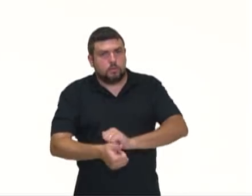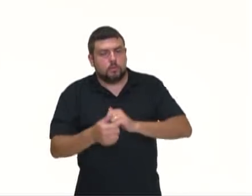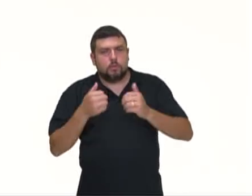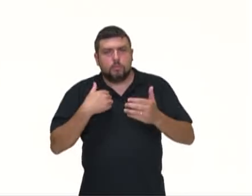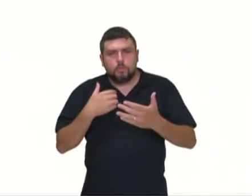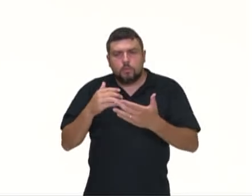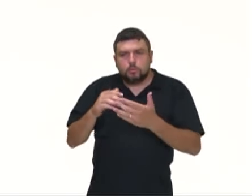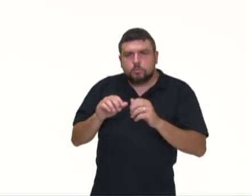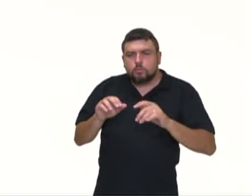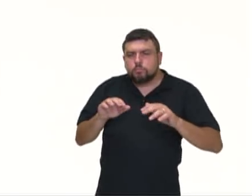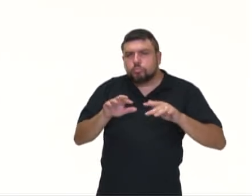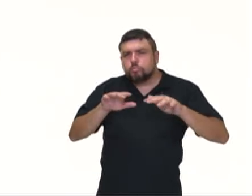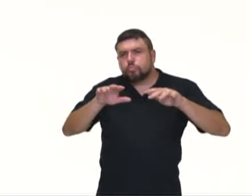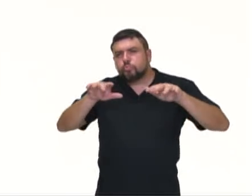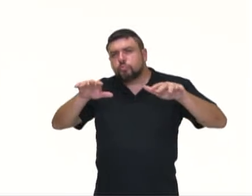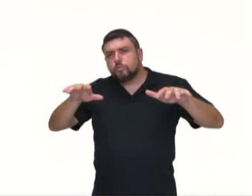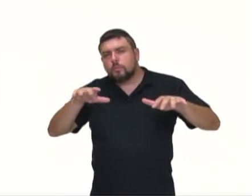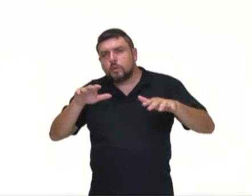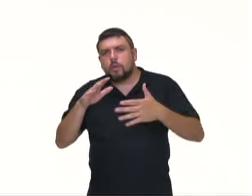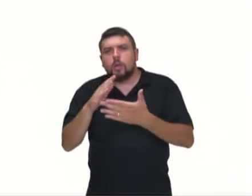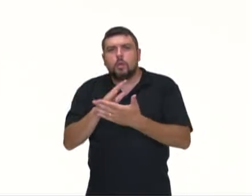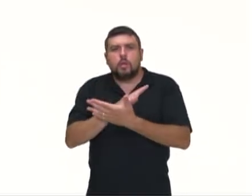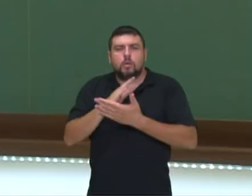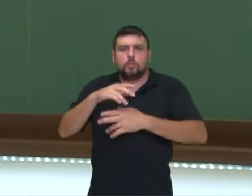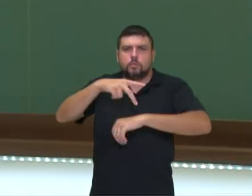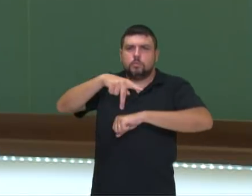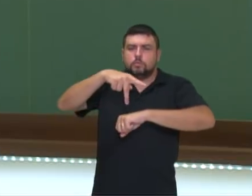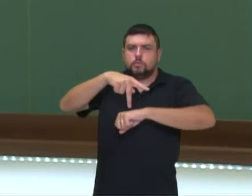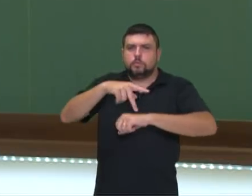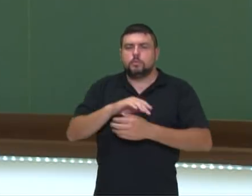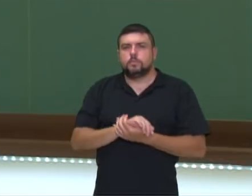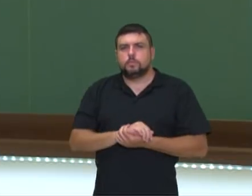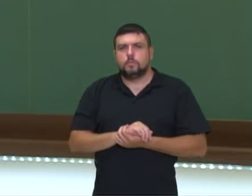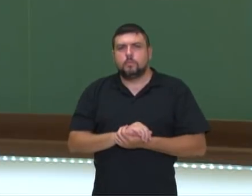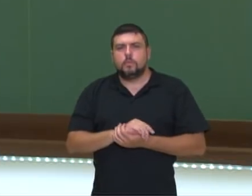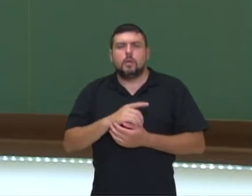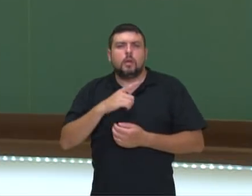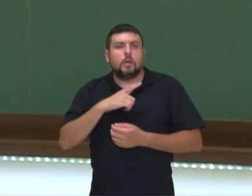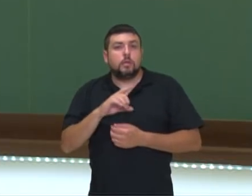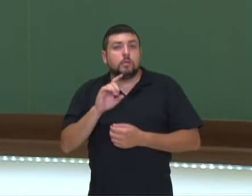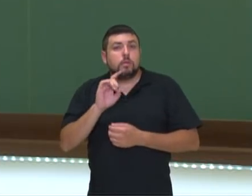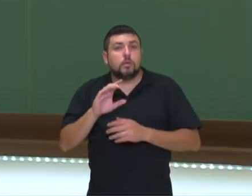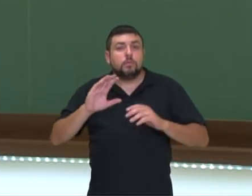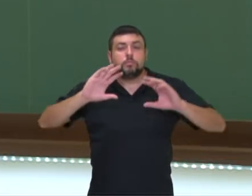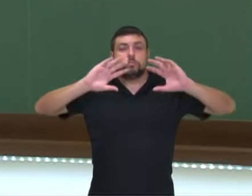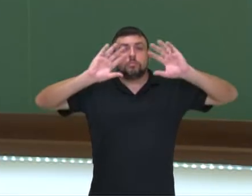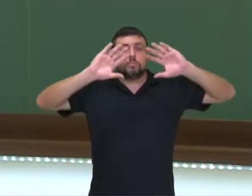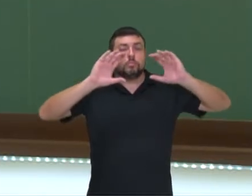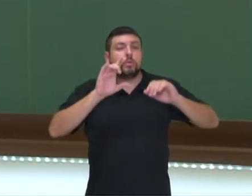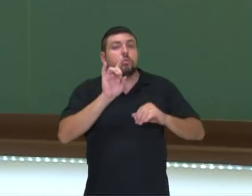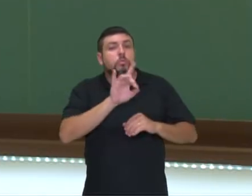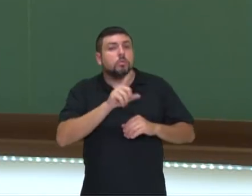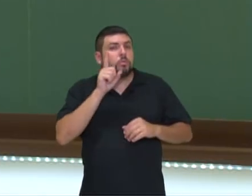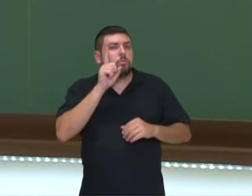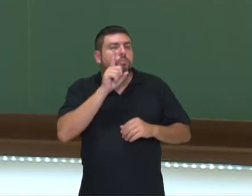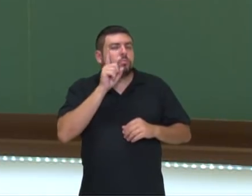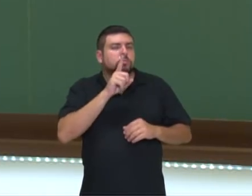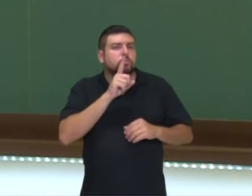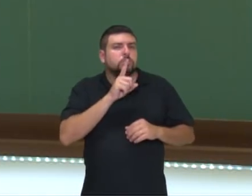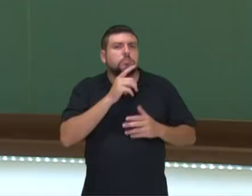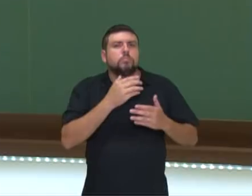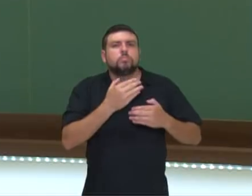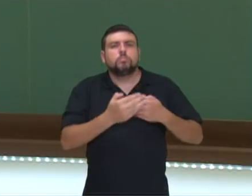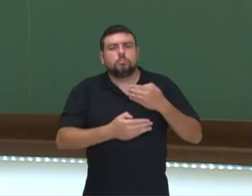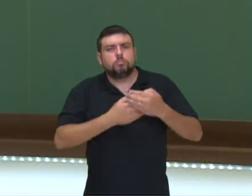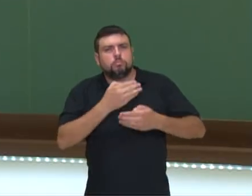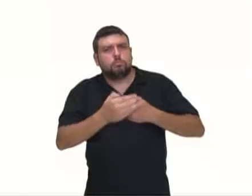partir de então. Mas como que ele chega a outros países? Até esse momento, a gente tem o voleibol nos Estados Unidos presente. Porém, o voleibol